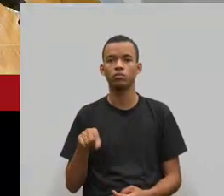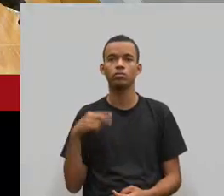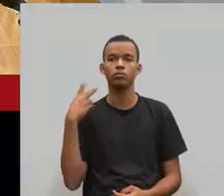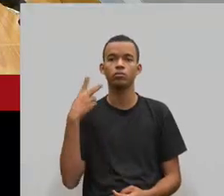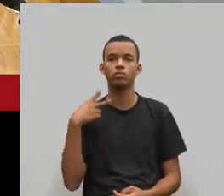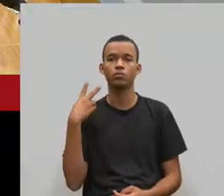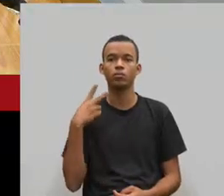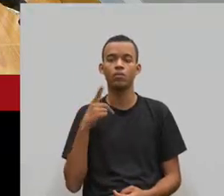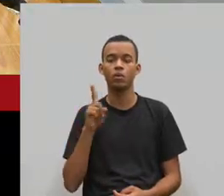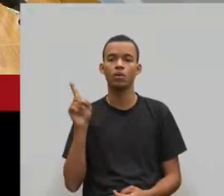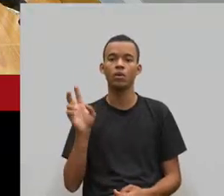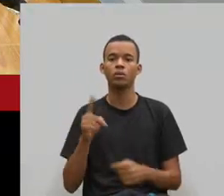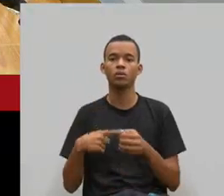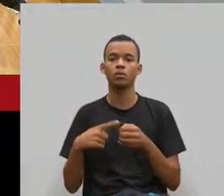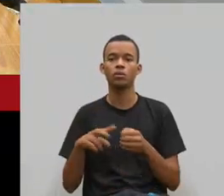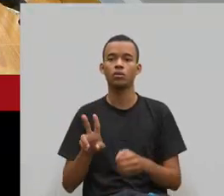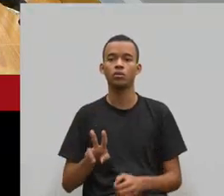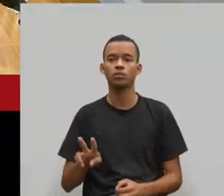de